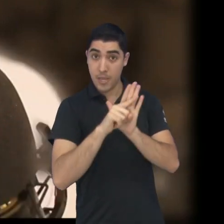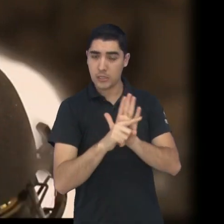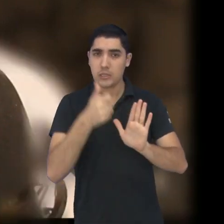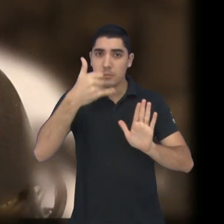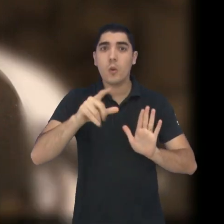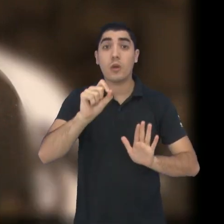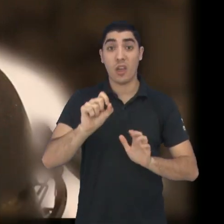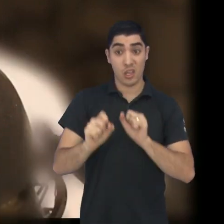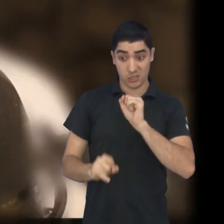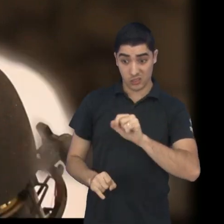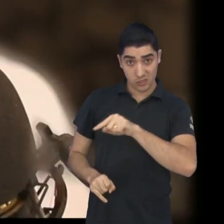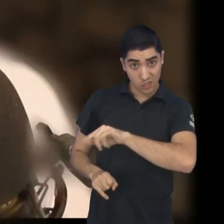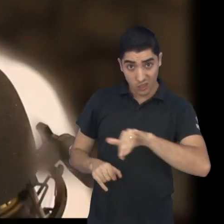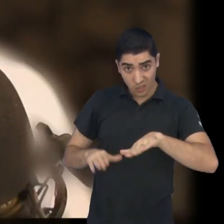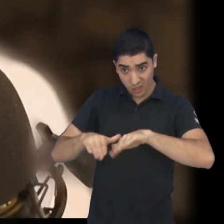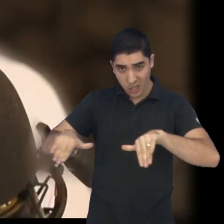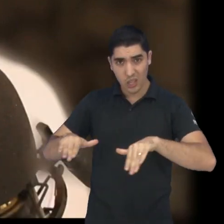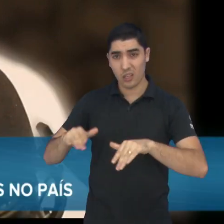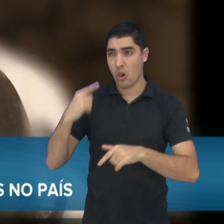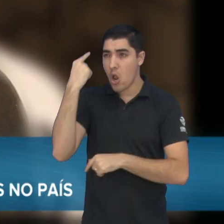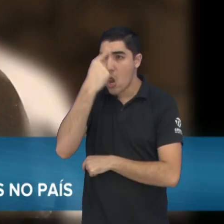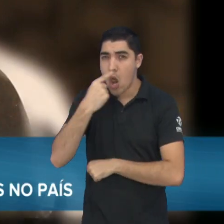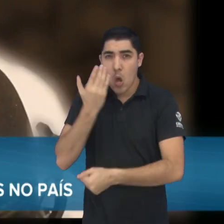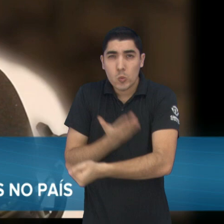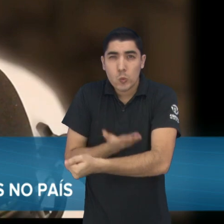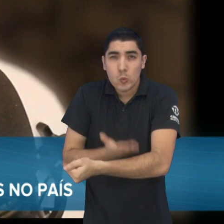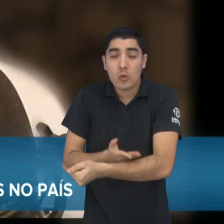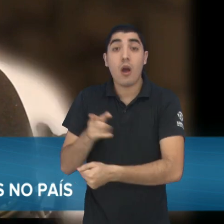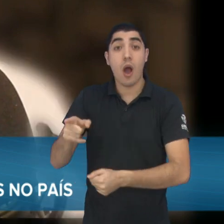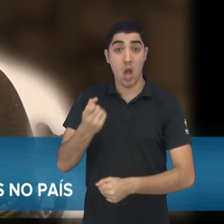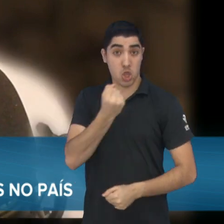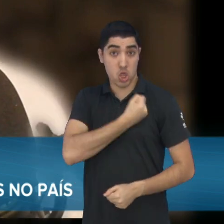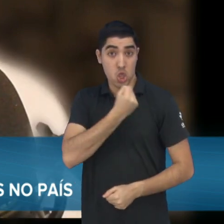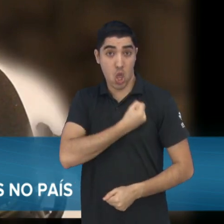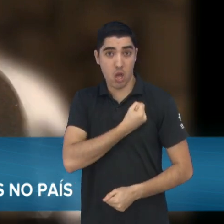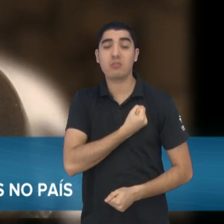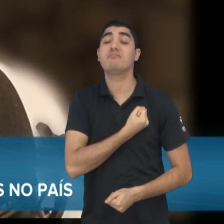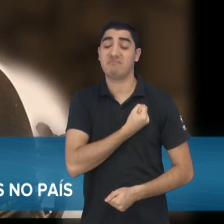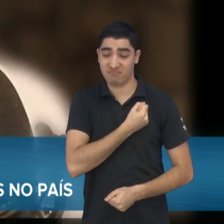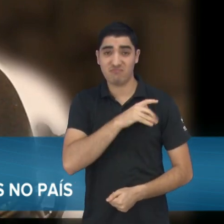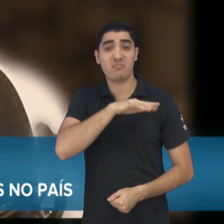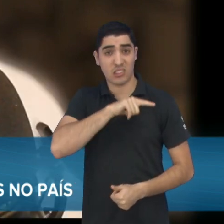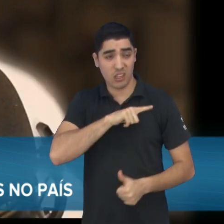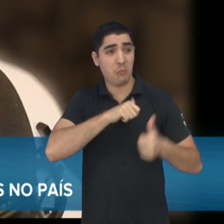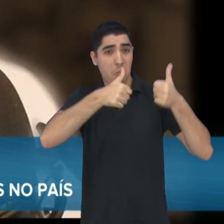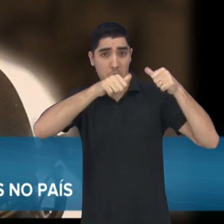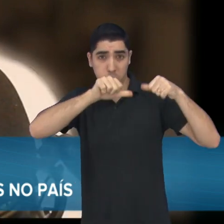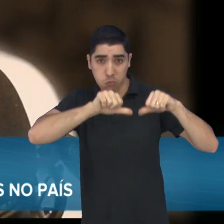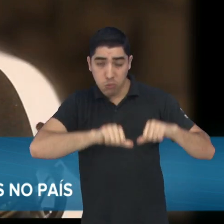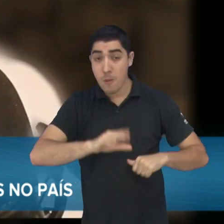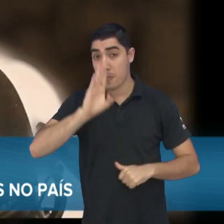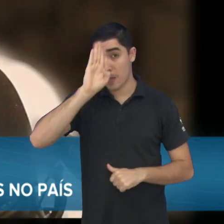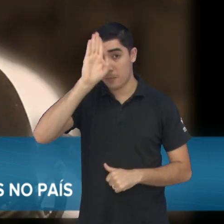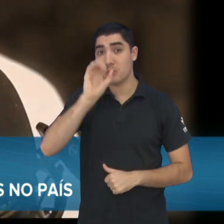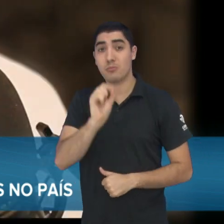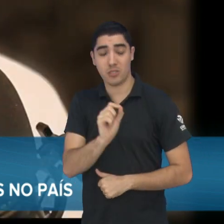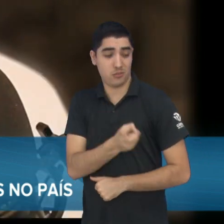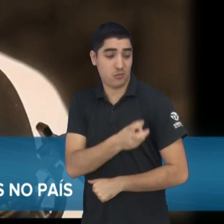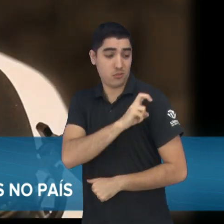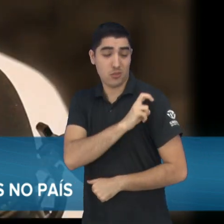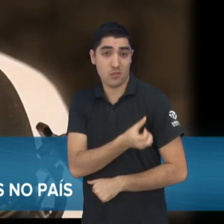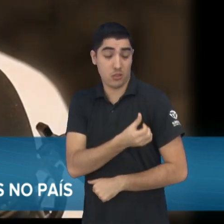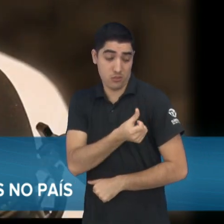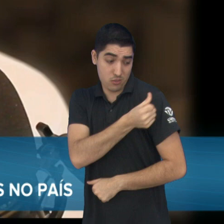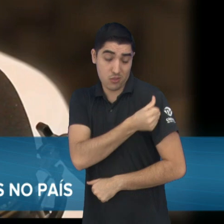diminuem cerca de 30%, 35% em alguns anos de excesso de tela, ali principalmente no Fundamental 2. E vai para além disso, né?